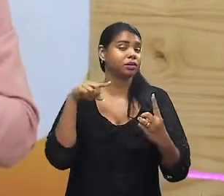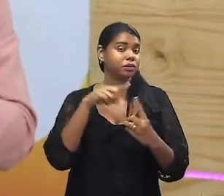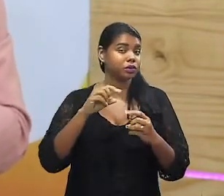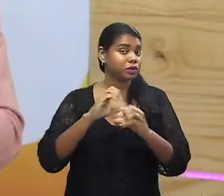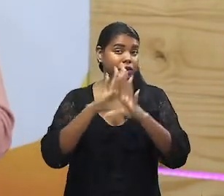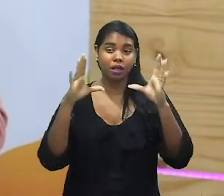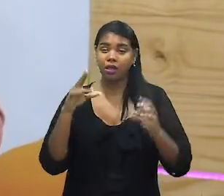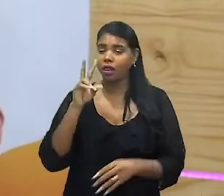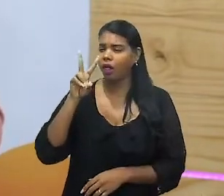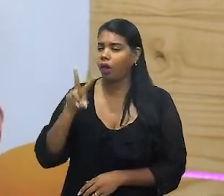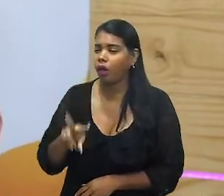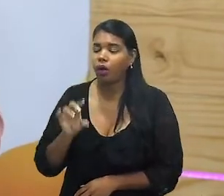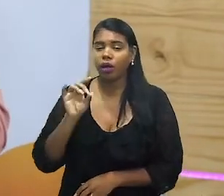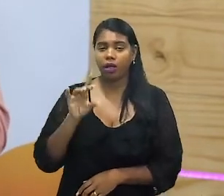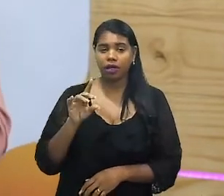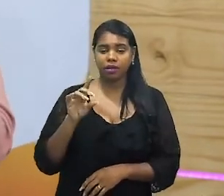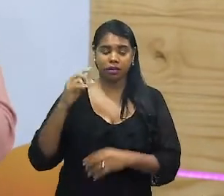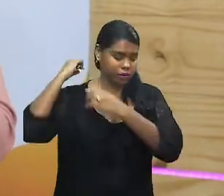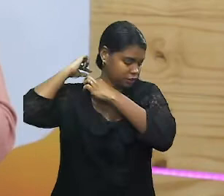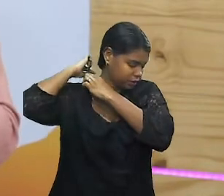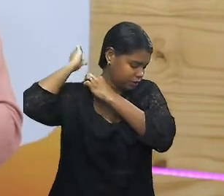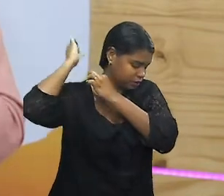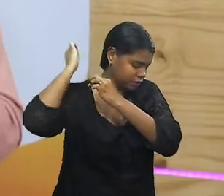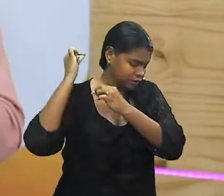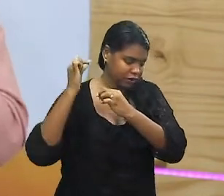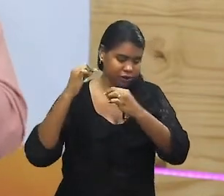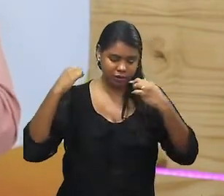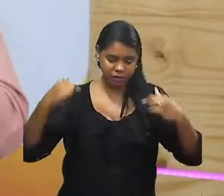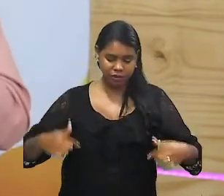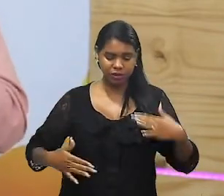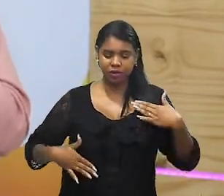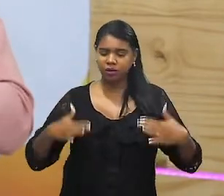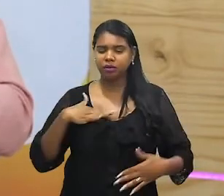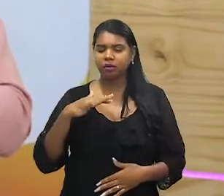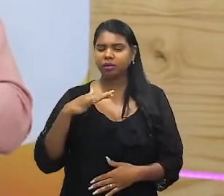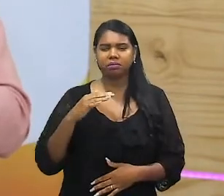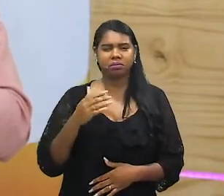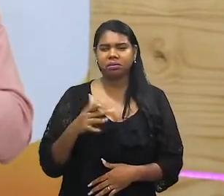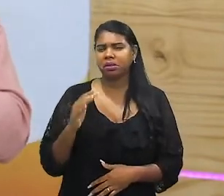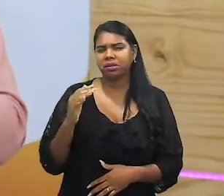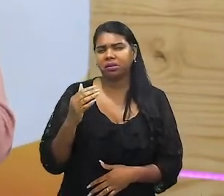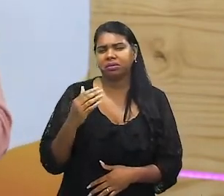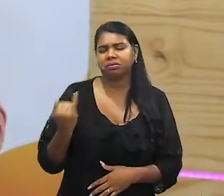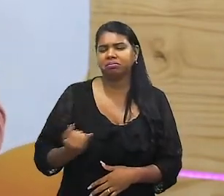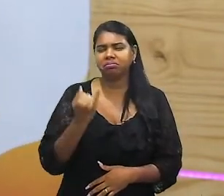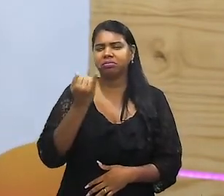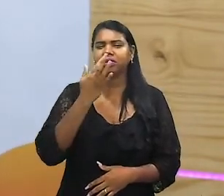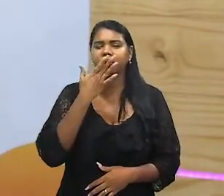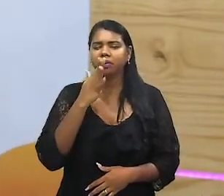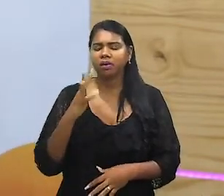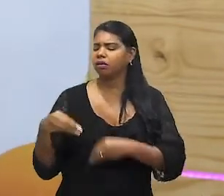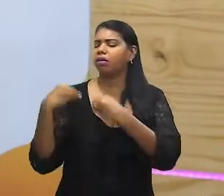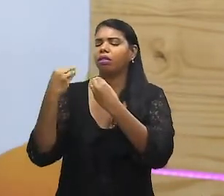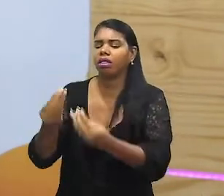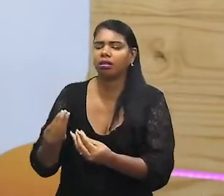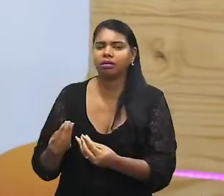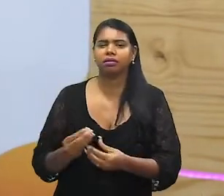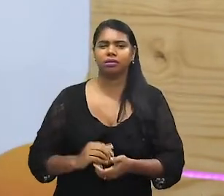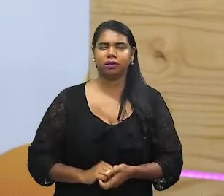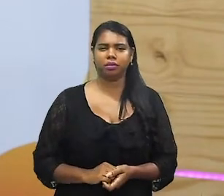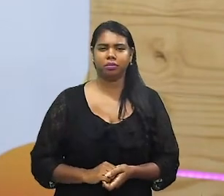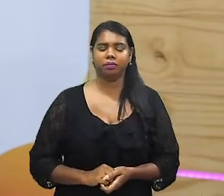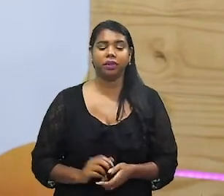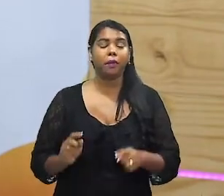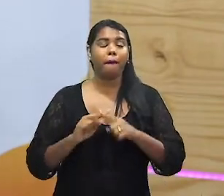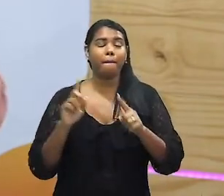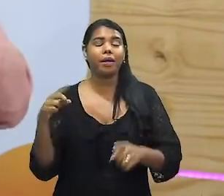Olham só o tamanho, nem se importa com cor. Não, menino, toma aqui logo isso, veste essa camisa. Mas quando a gente está comprando para a